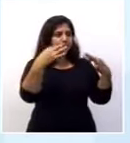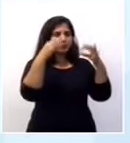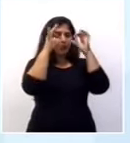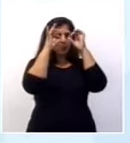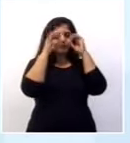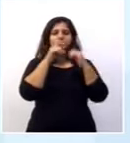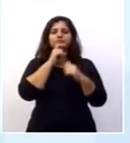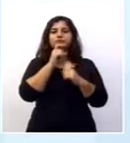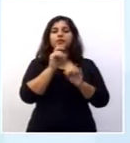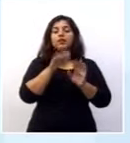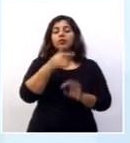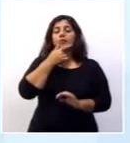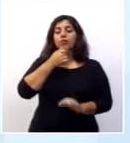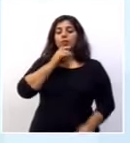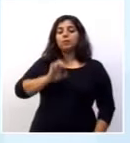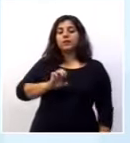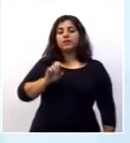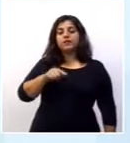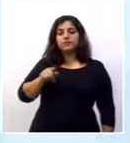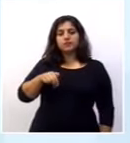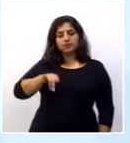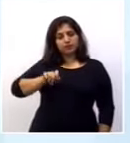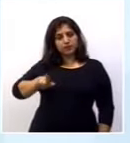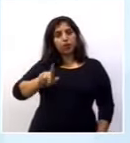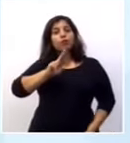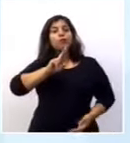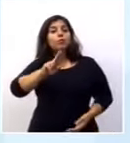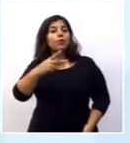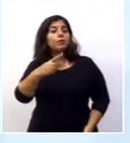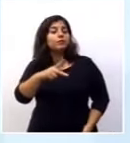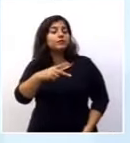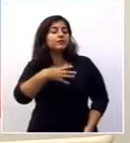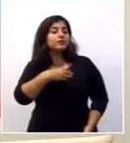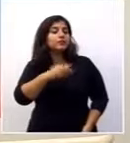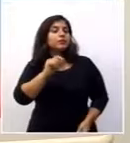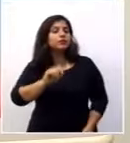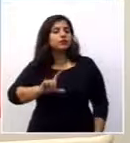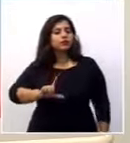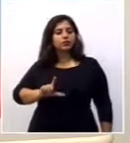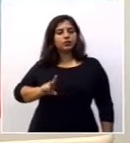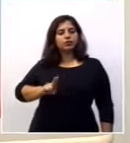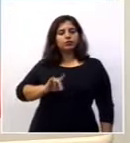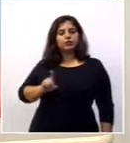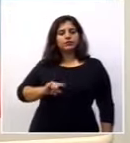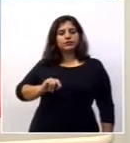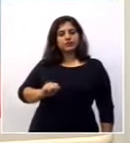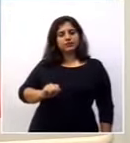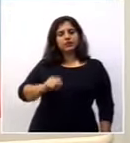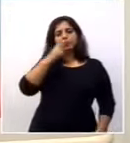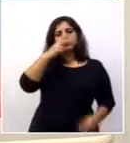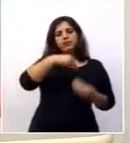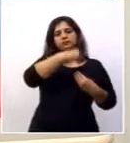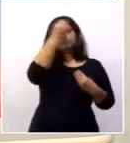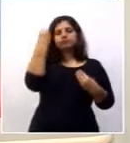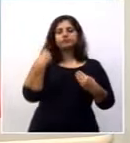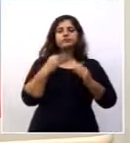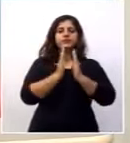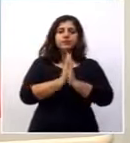mundo. E o Ezequiel resolveu colocar o nome da menina, de Luzia, que era a santa protetora dos